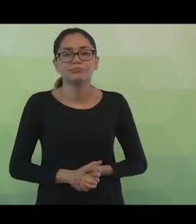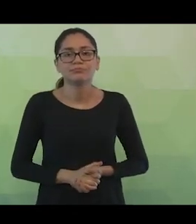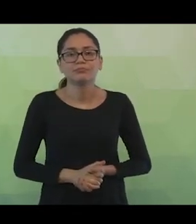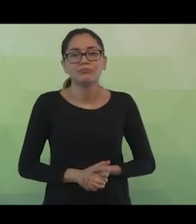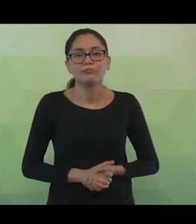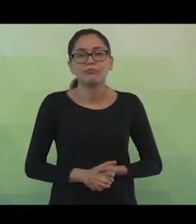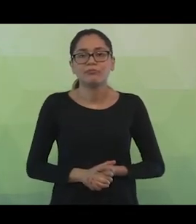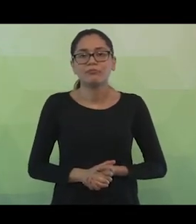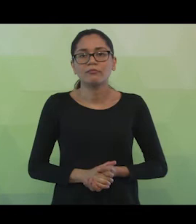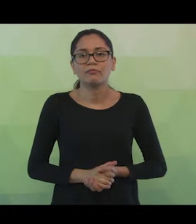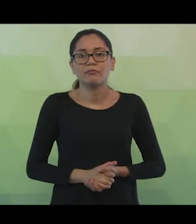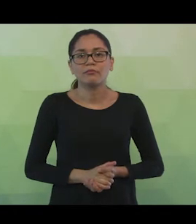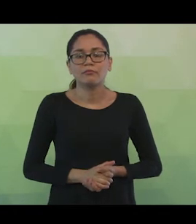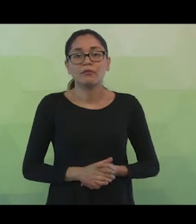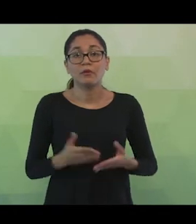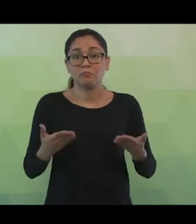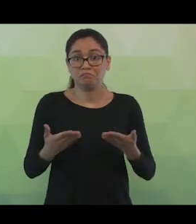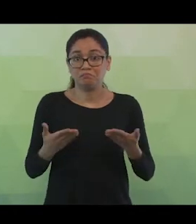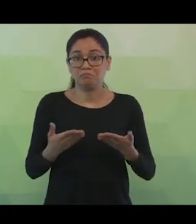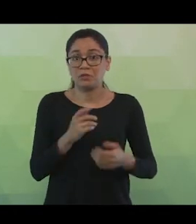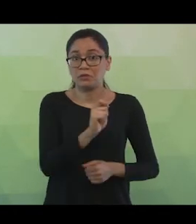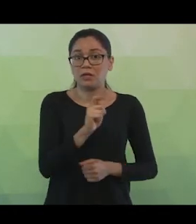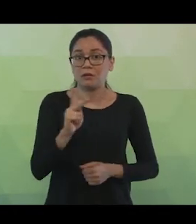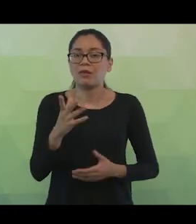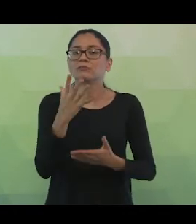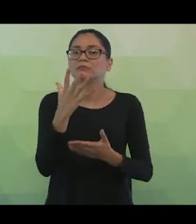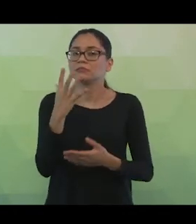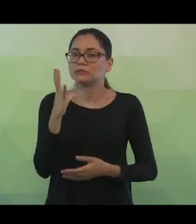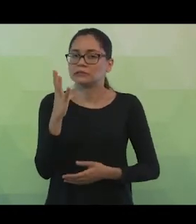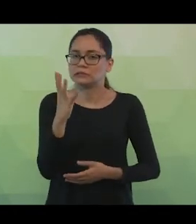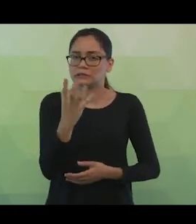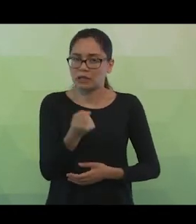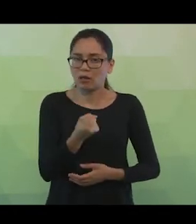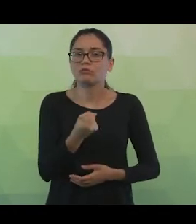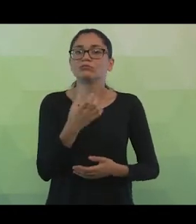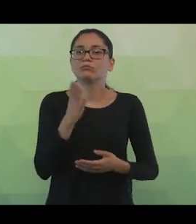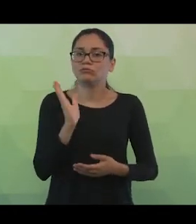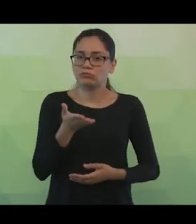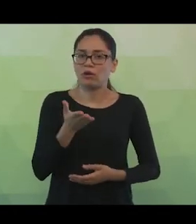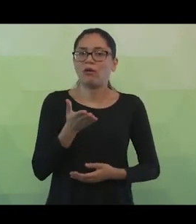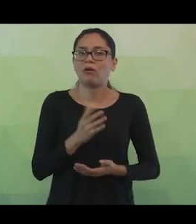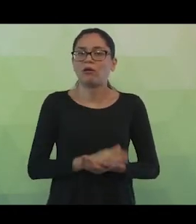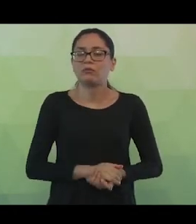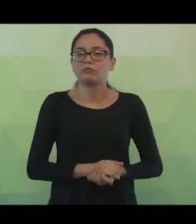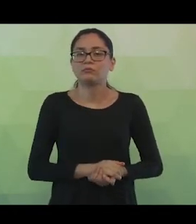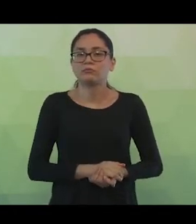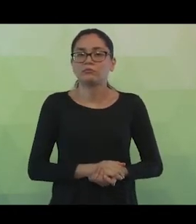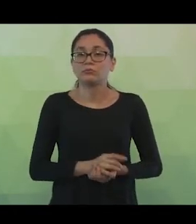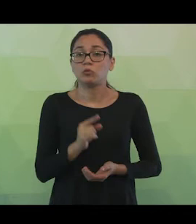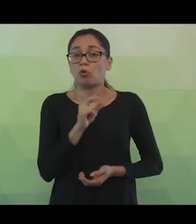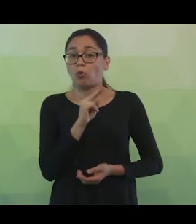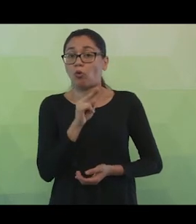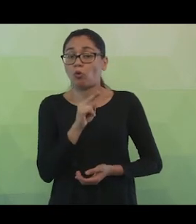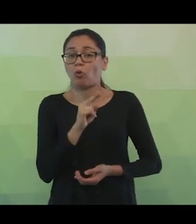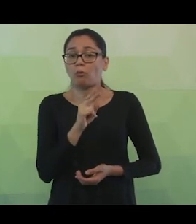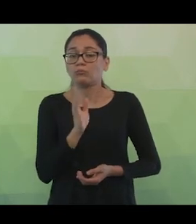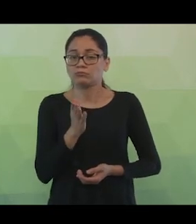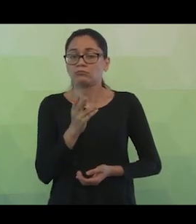Agora que o programa já está salvo, vocês podem ver aqui o nome dele, Alô Mundo.